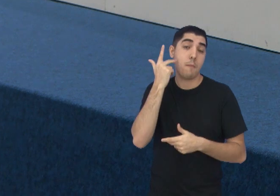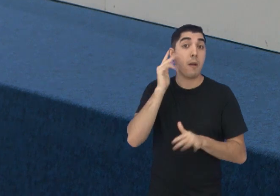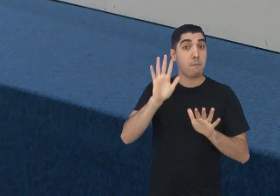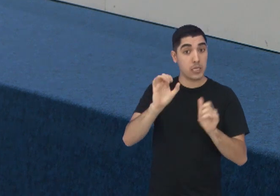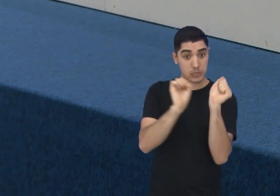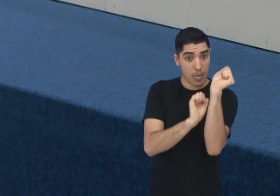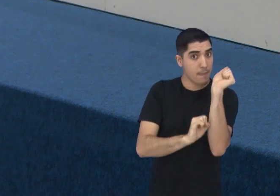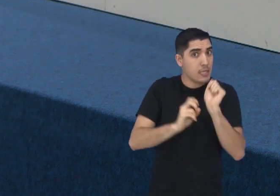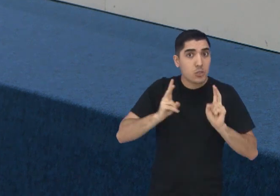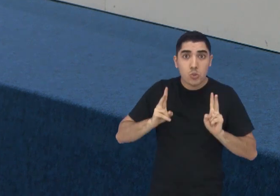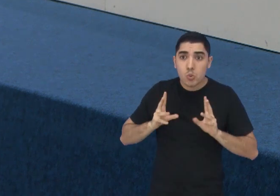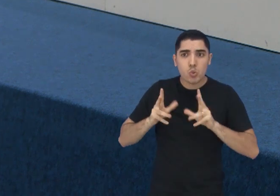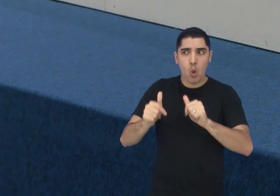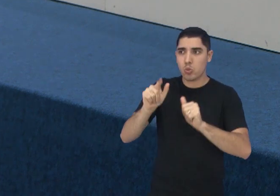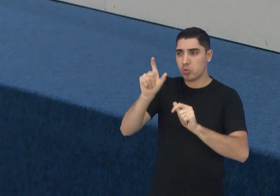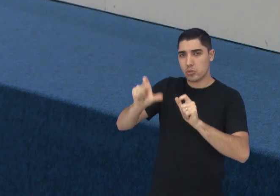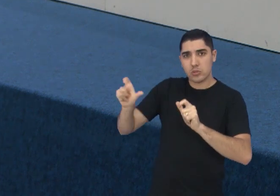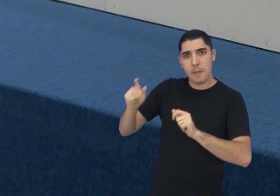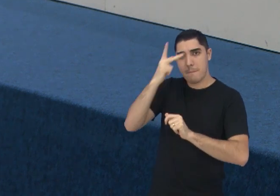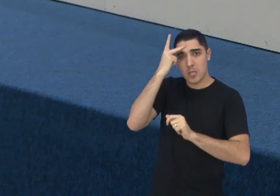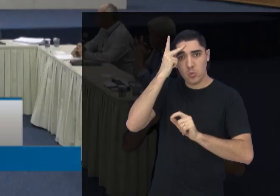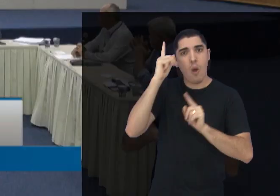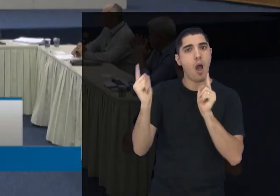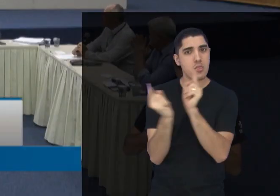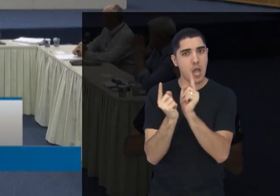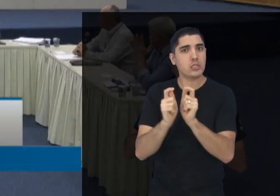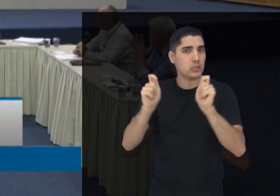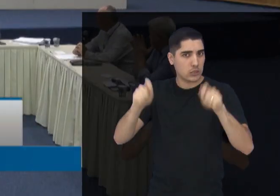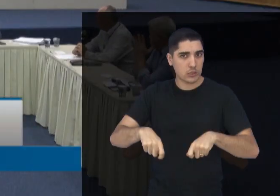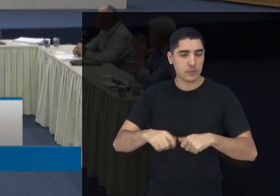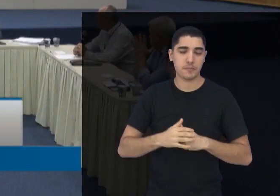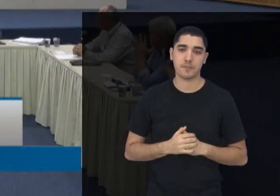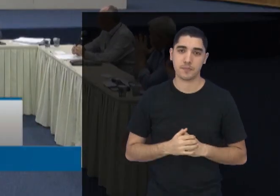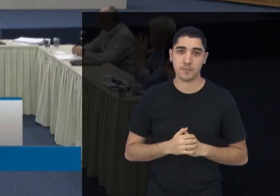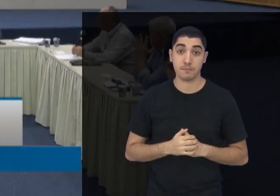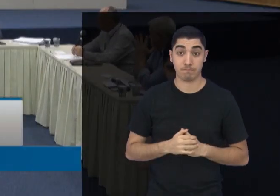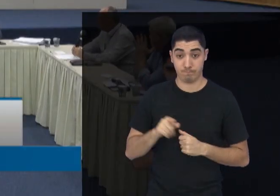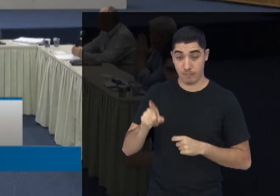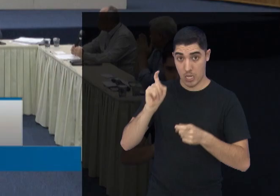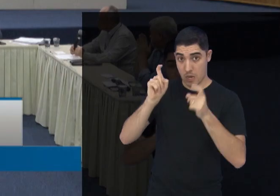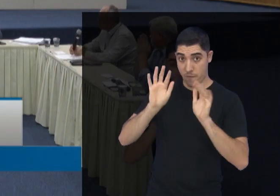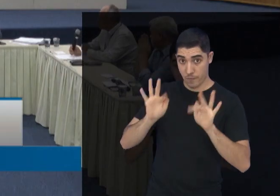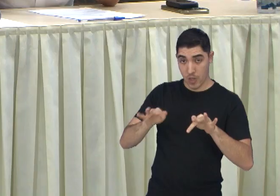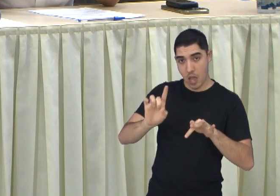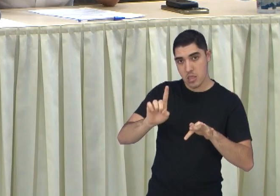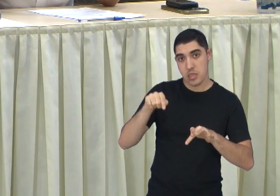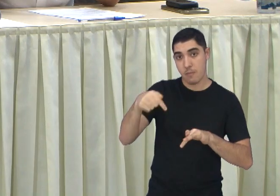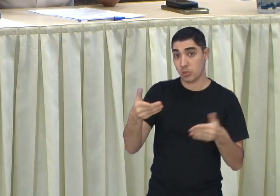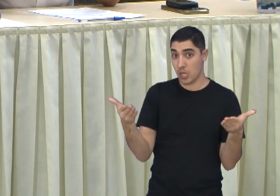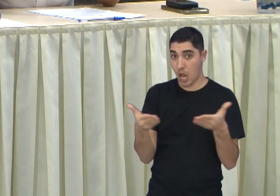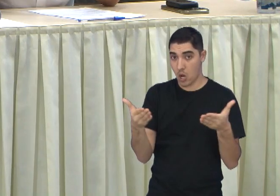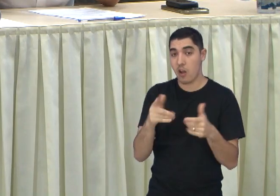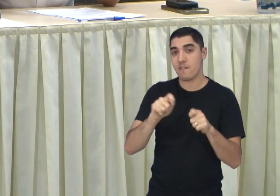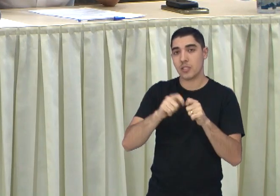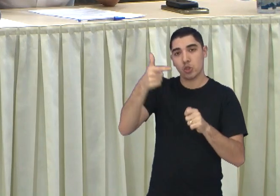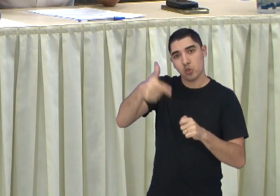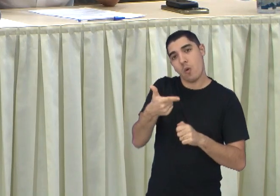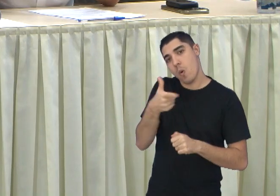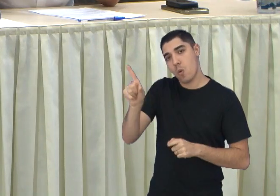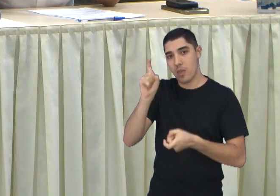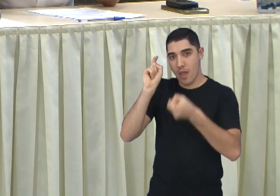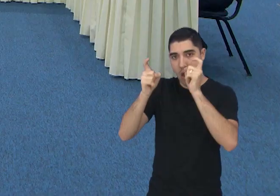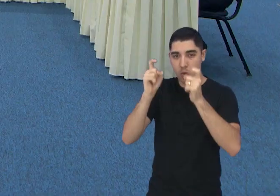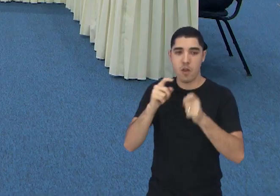atende todos os consumidores, todos os pedidos. Após o encontro, o próximo passo da SEI será uma reunião entre os